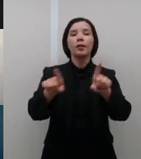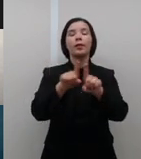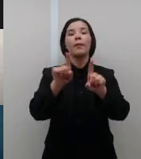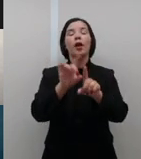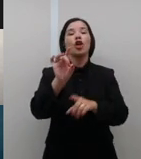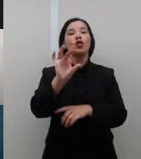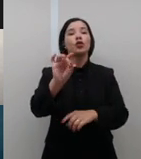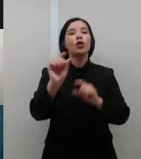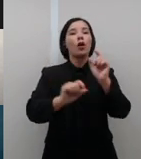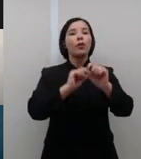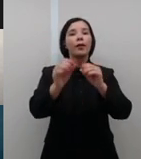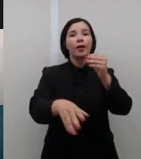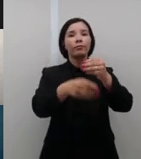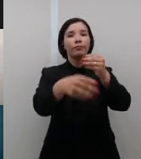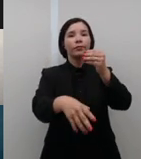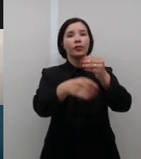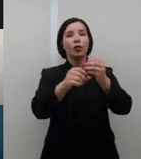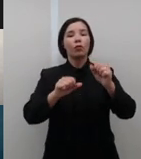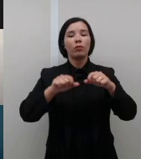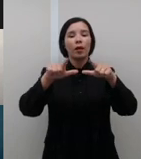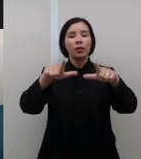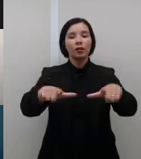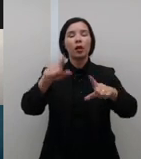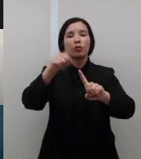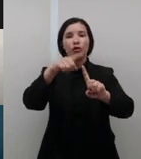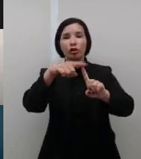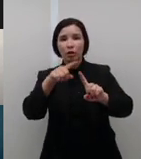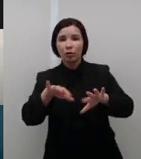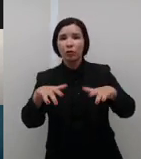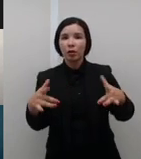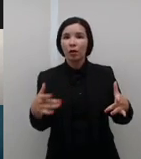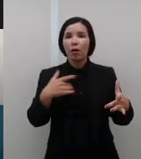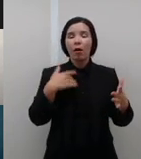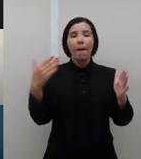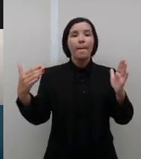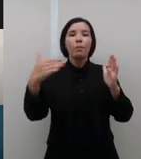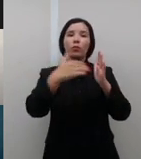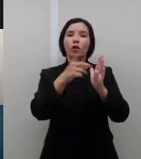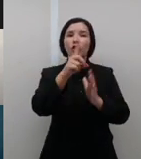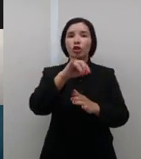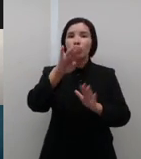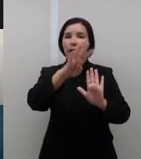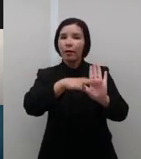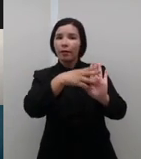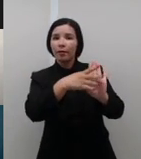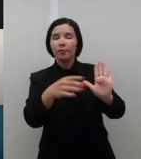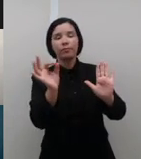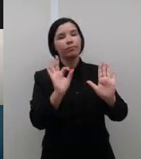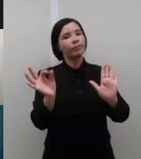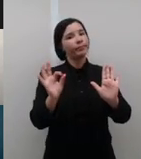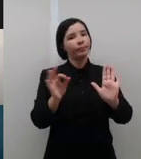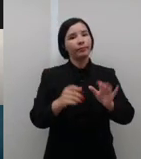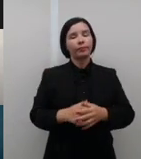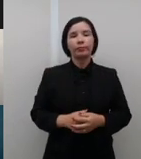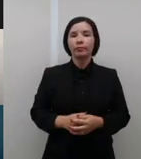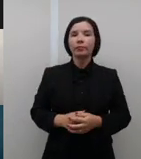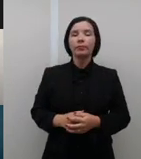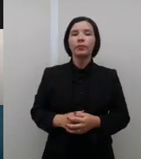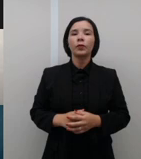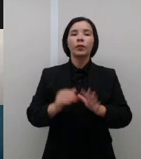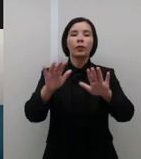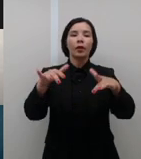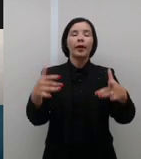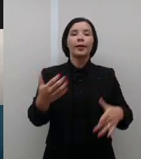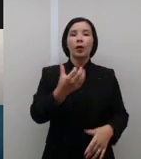acumulação de títulos, nada tratando acerca das datas, limite para a obtenção dos títulos. Então, em 6 de